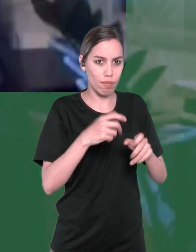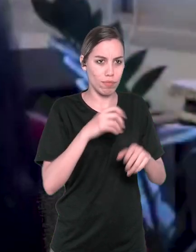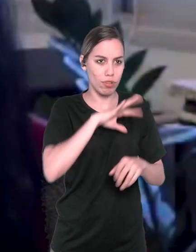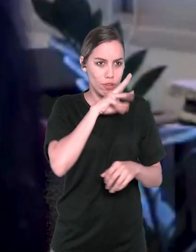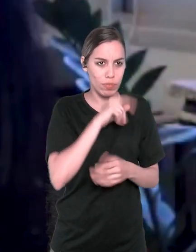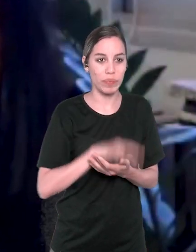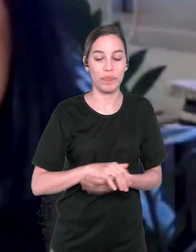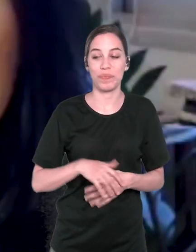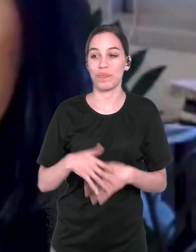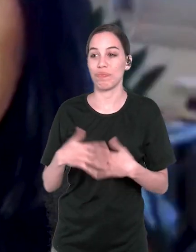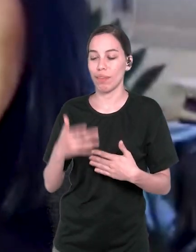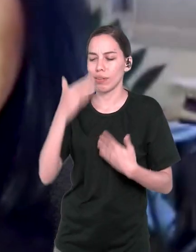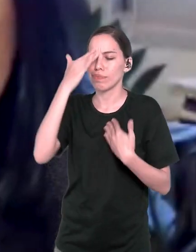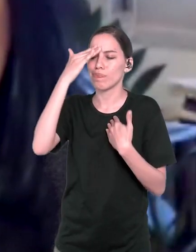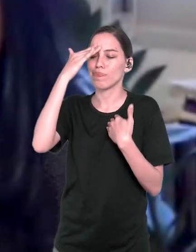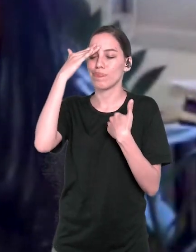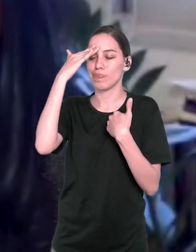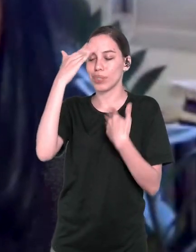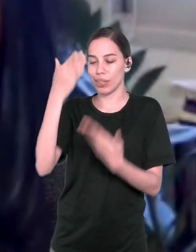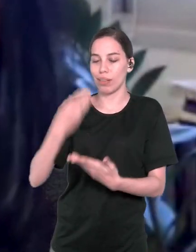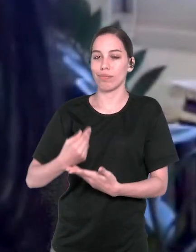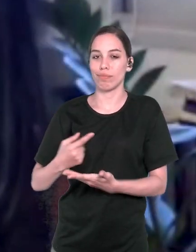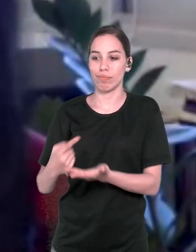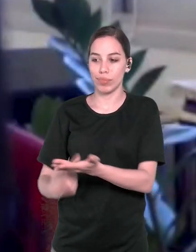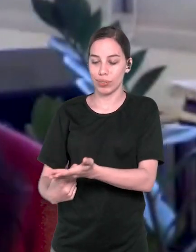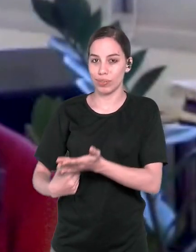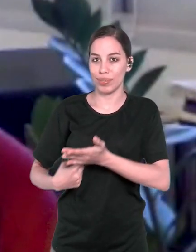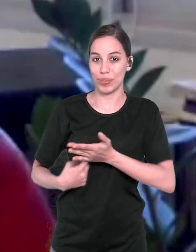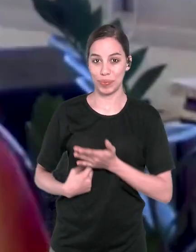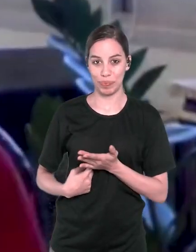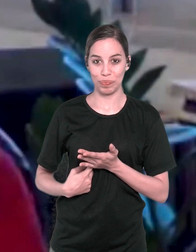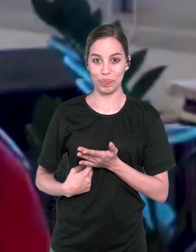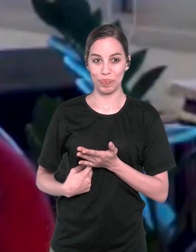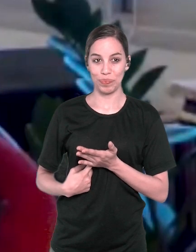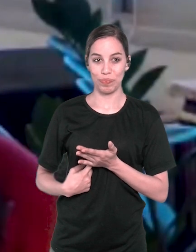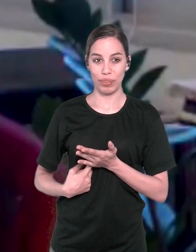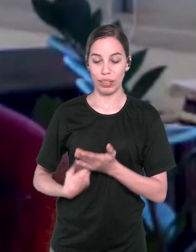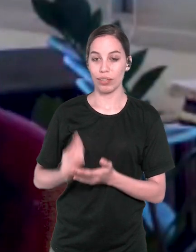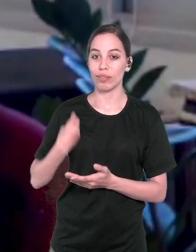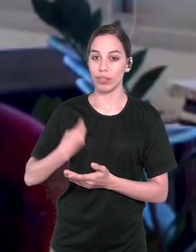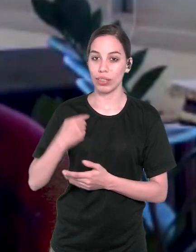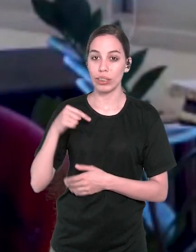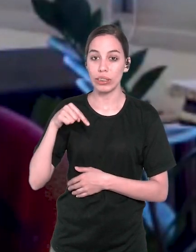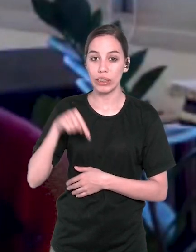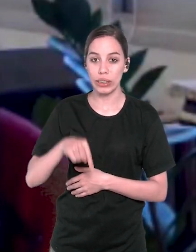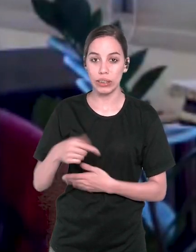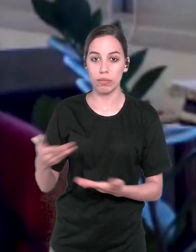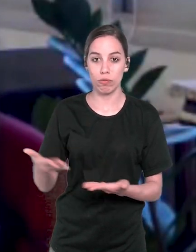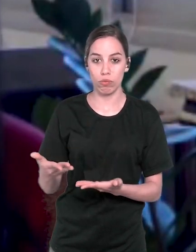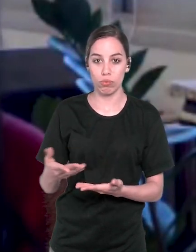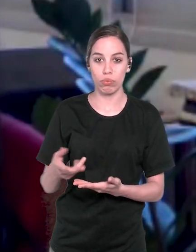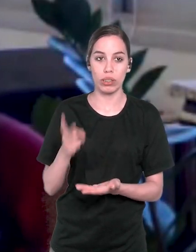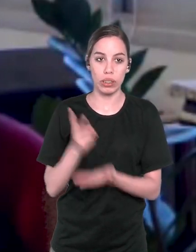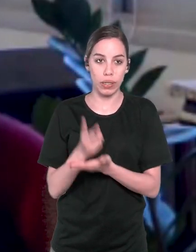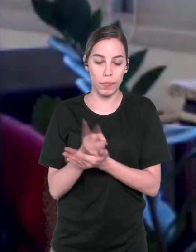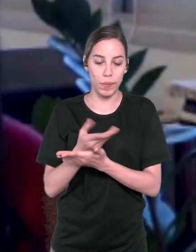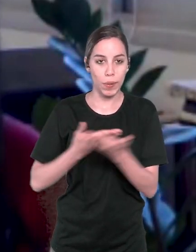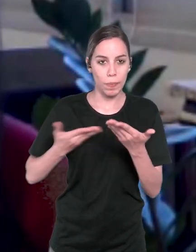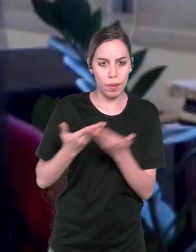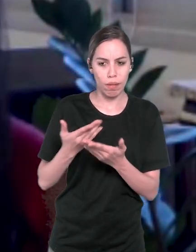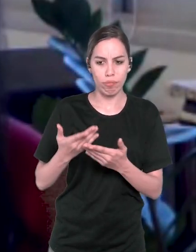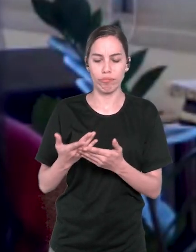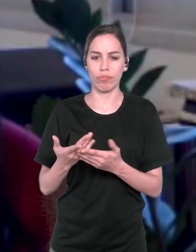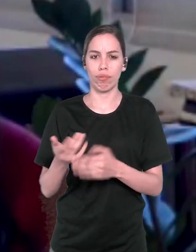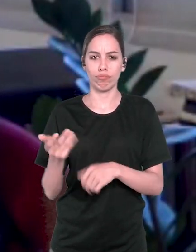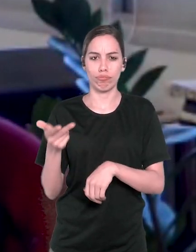Josiane, muito obrigada pelo convite, né, para participar de Sempre um Papo, esse programa